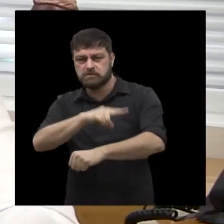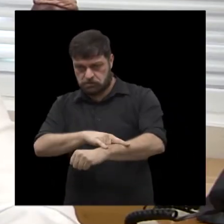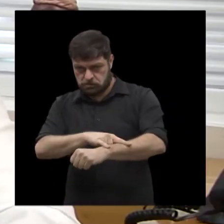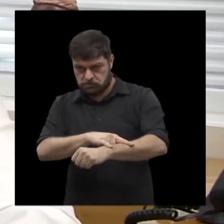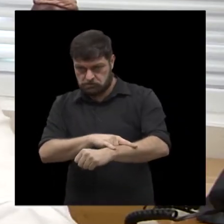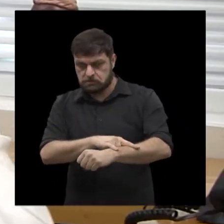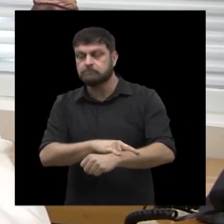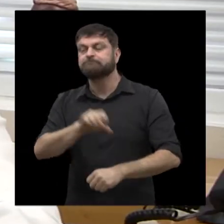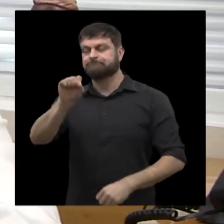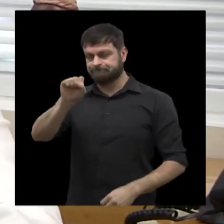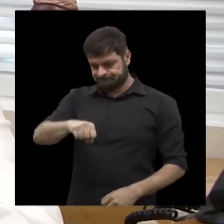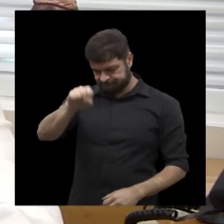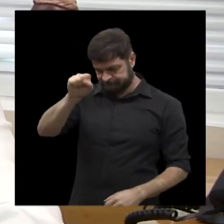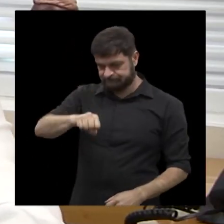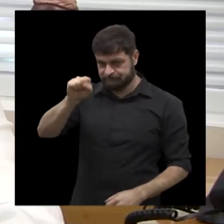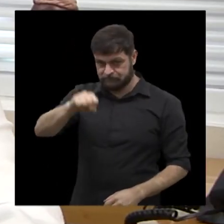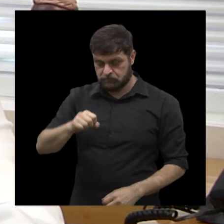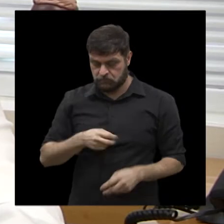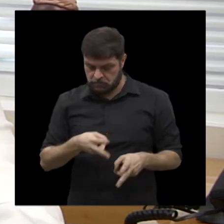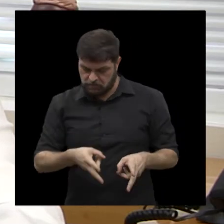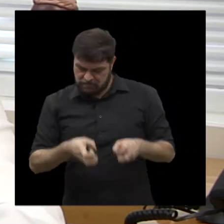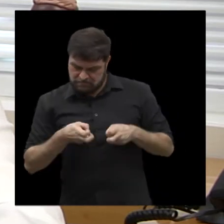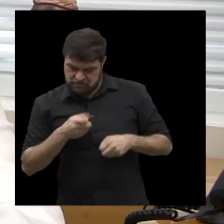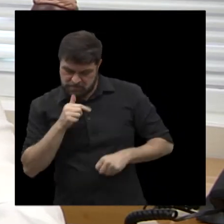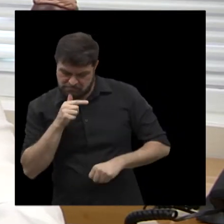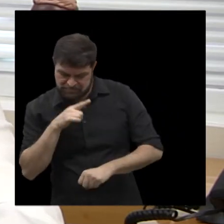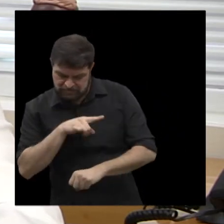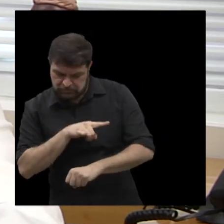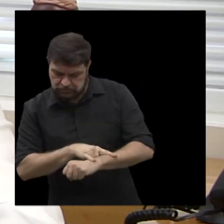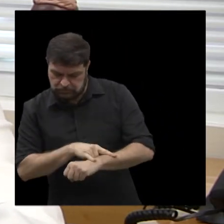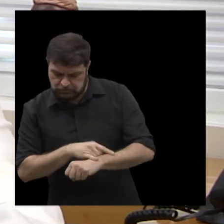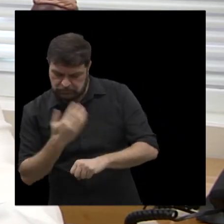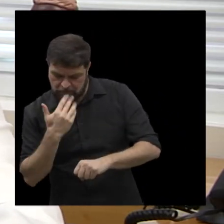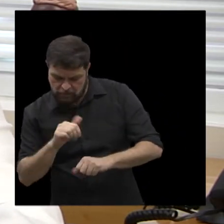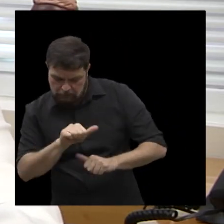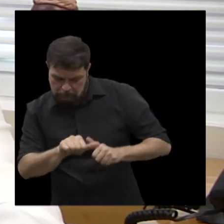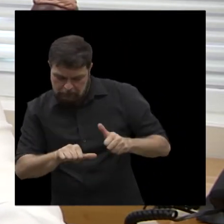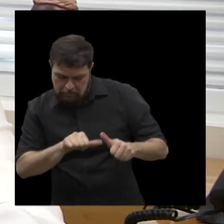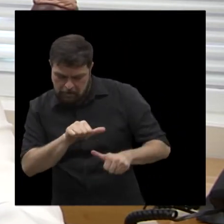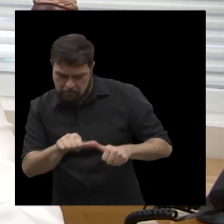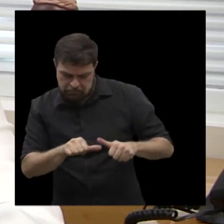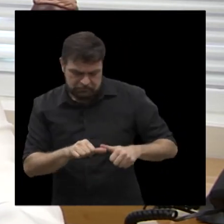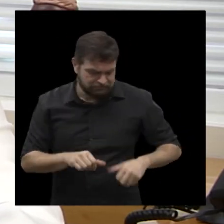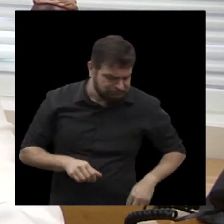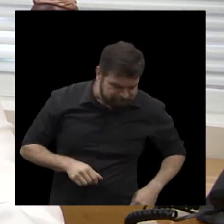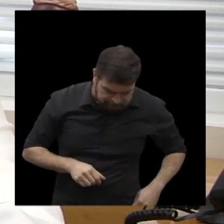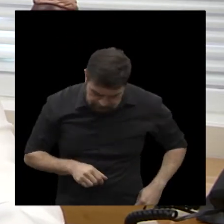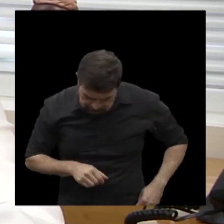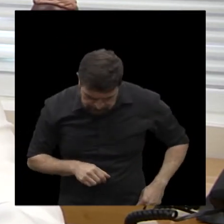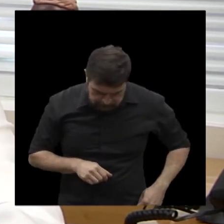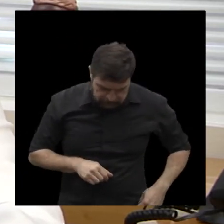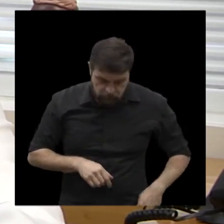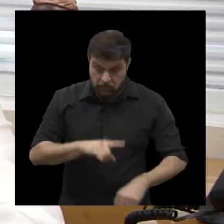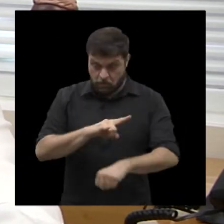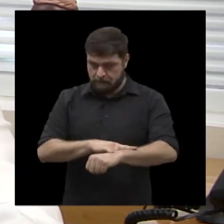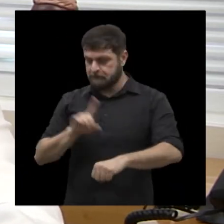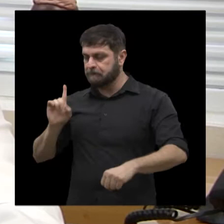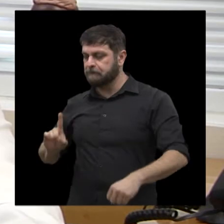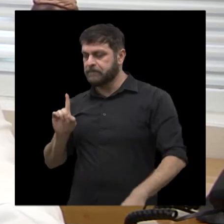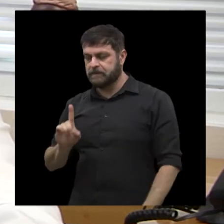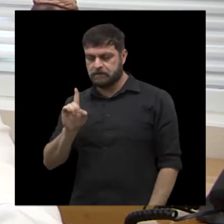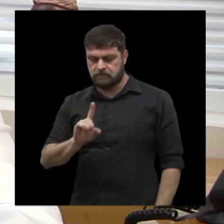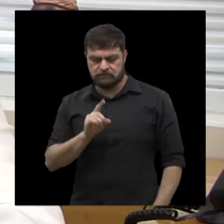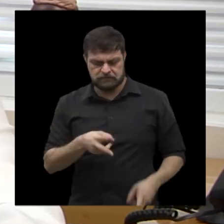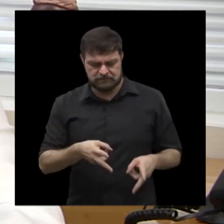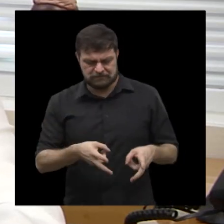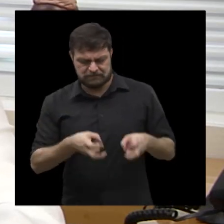ver, isso é outra coisa. Você perceber que o xixi começa a mudar de cor, né? Às vezes você vai ao banheiro, você percebe